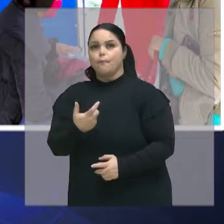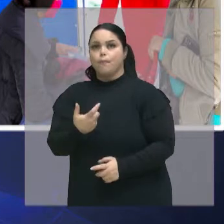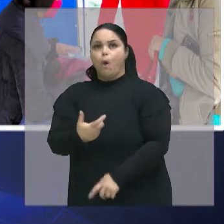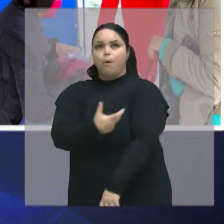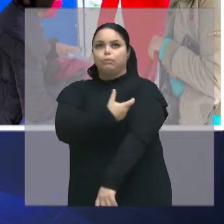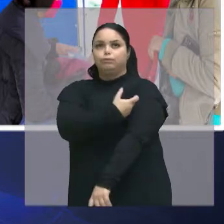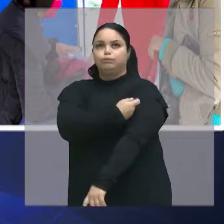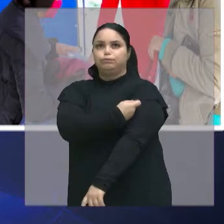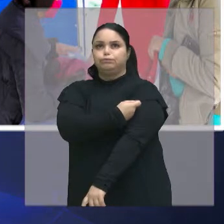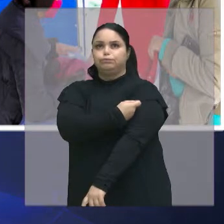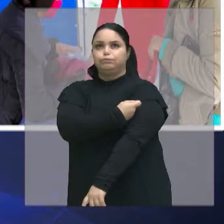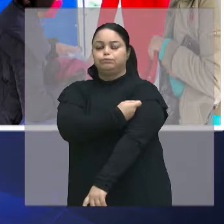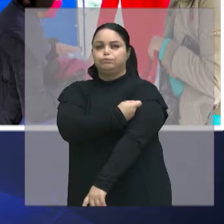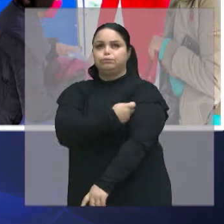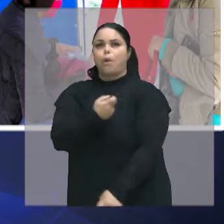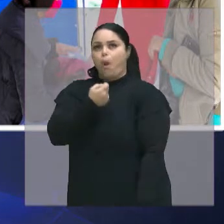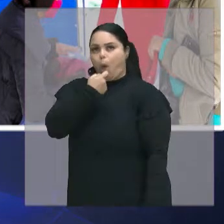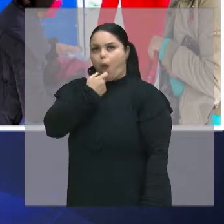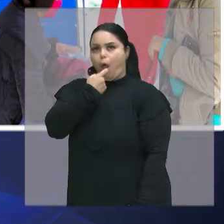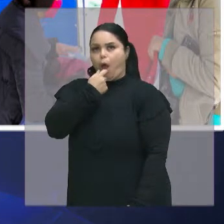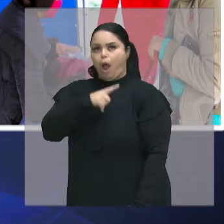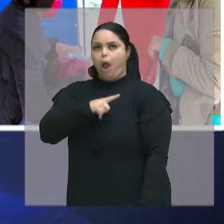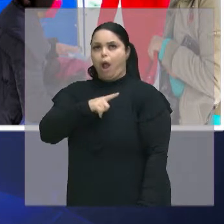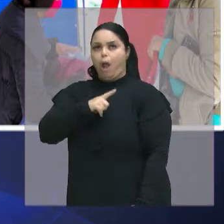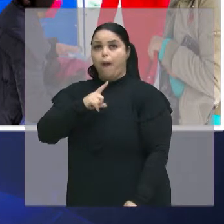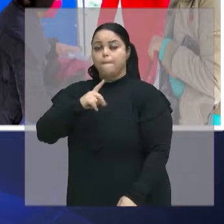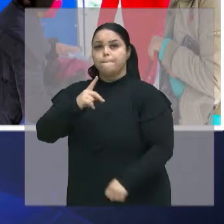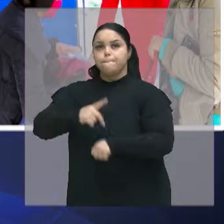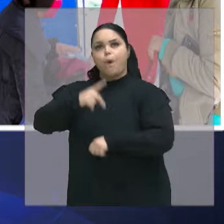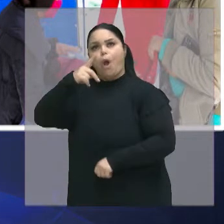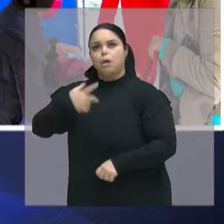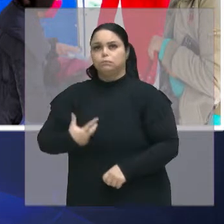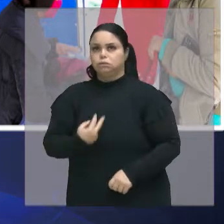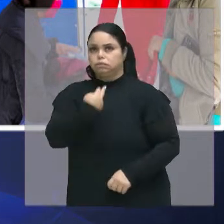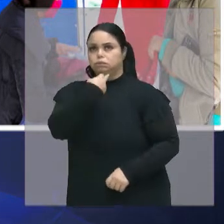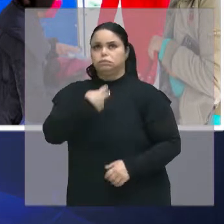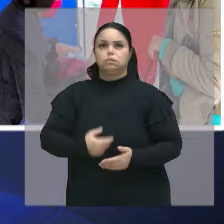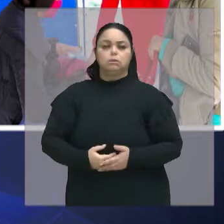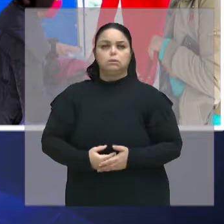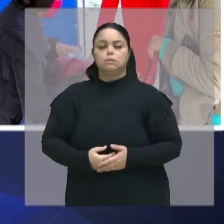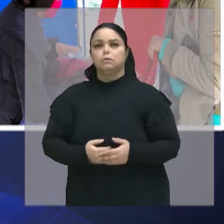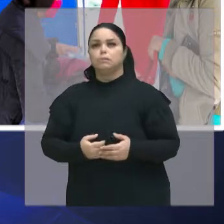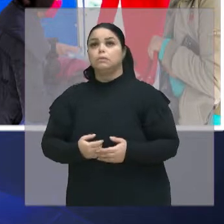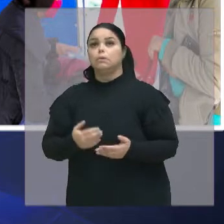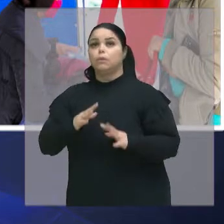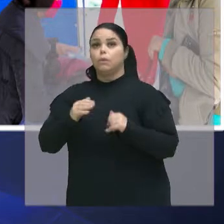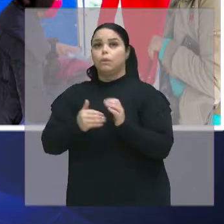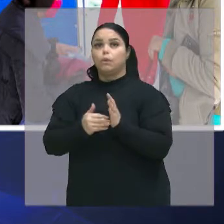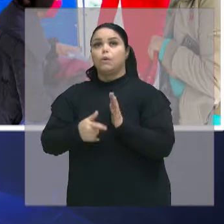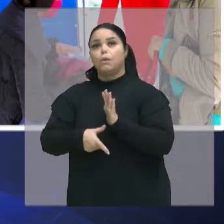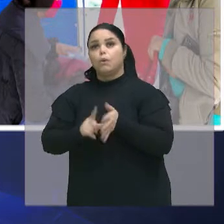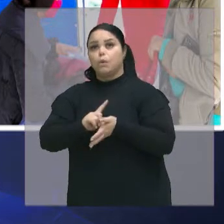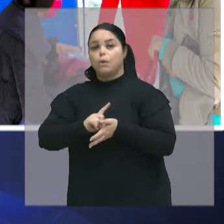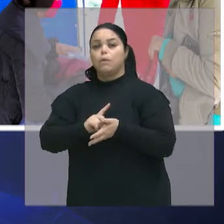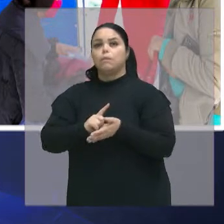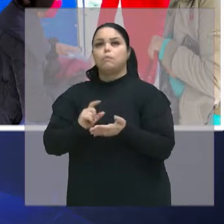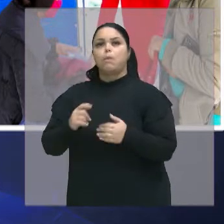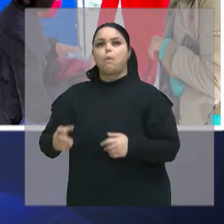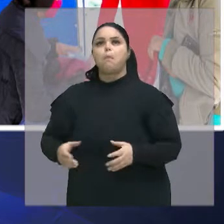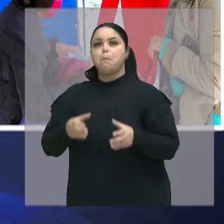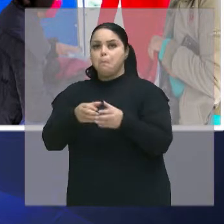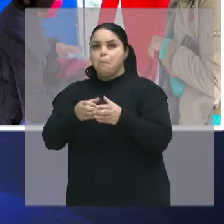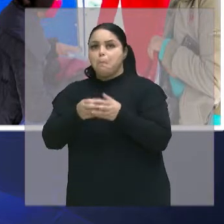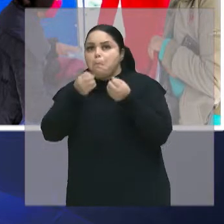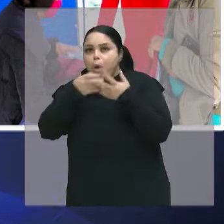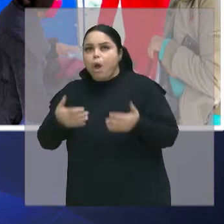a dosagem dos medicamentos que eles vão ter no pós-operatório. Então, tudo isso é feito antes, com uma equipe muito boa,